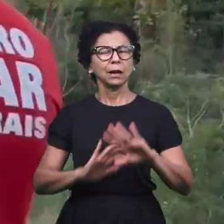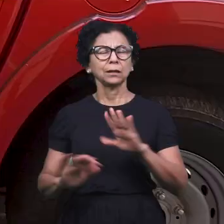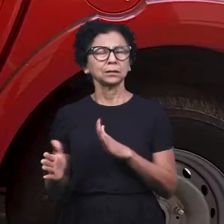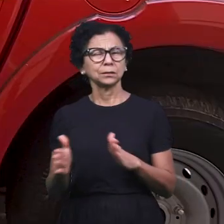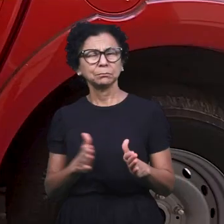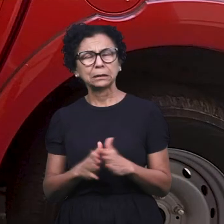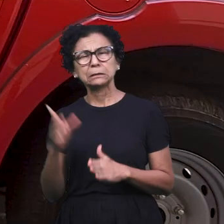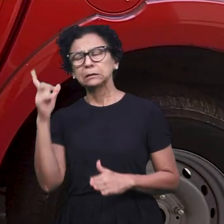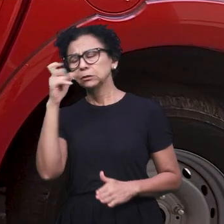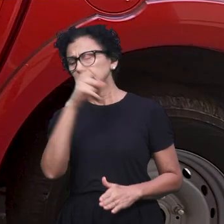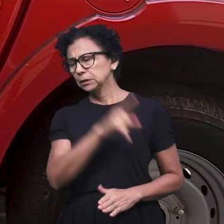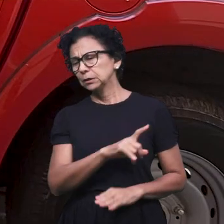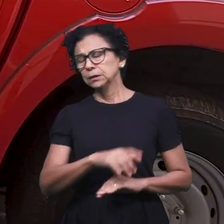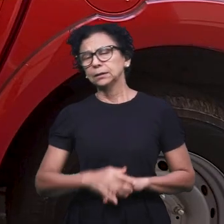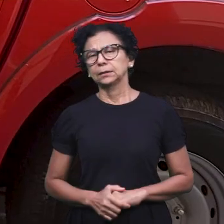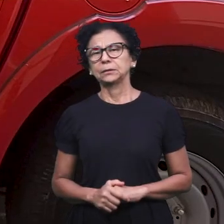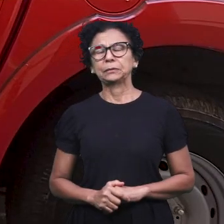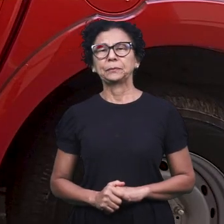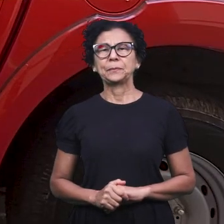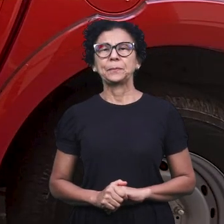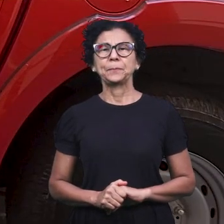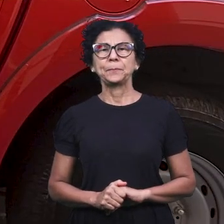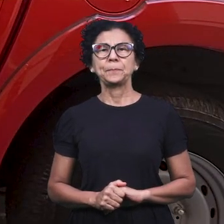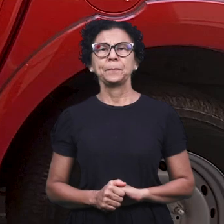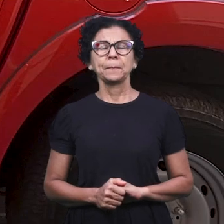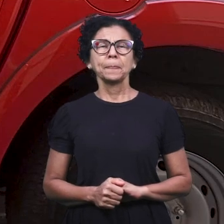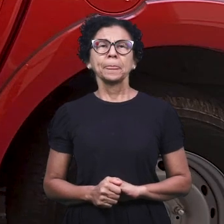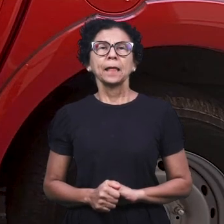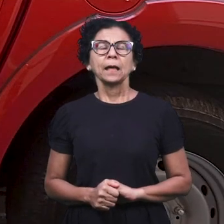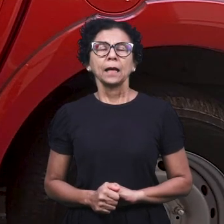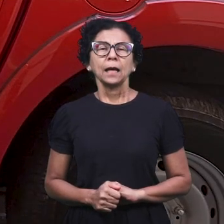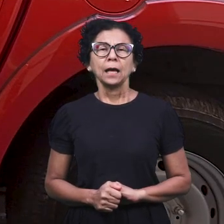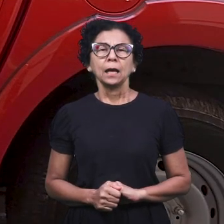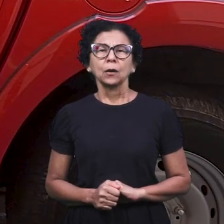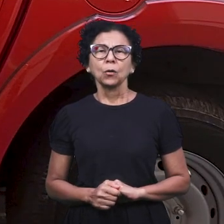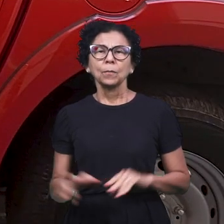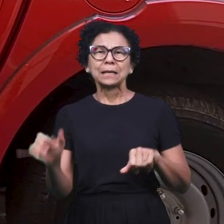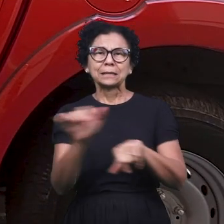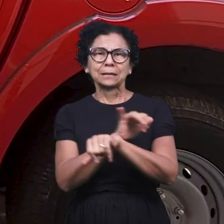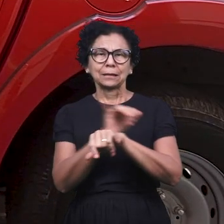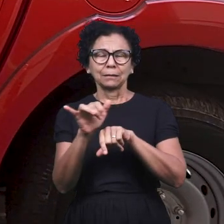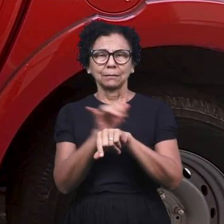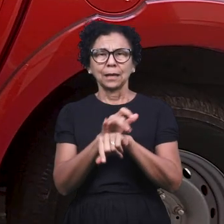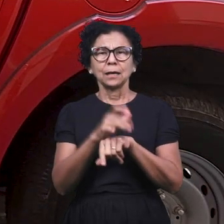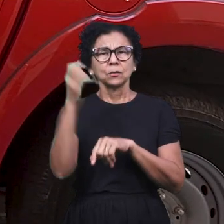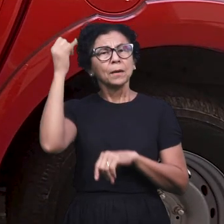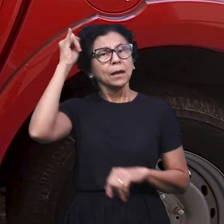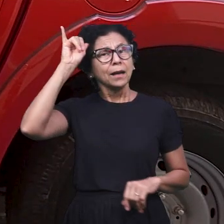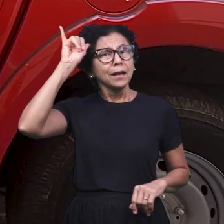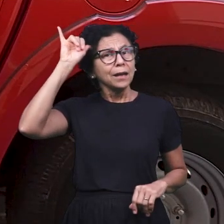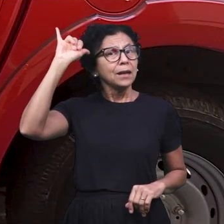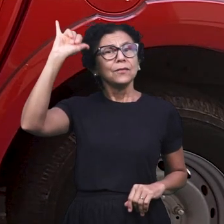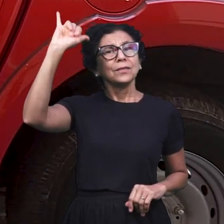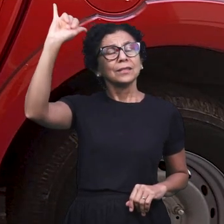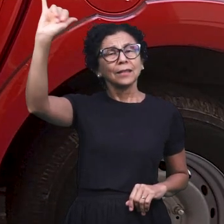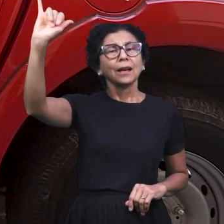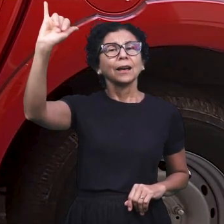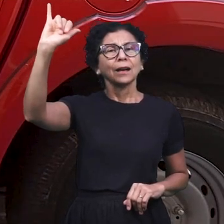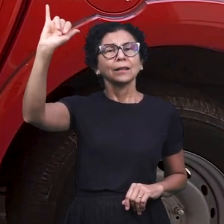período. Com relação às ações preventivas que a população pode adotar